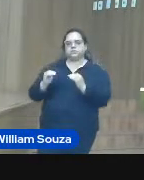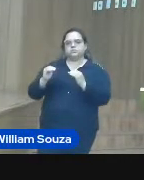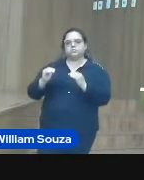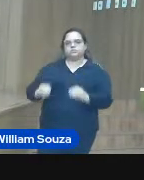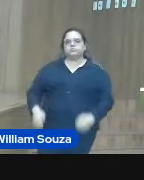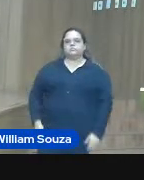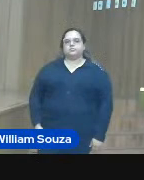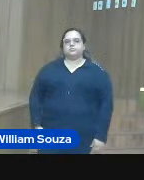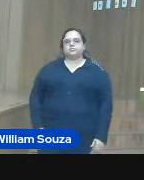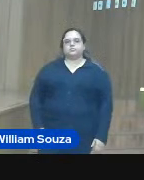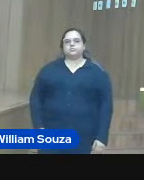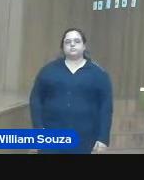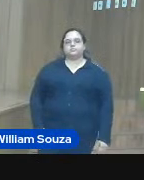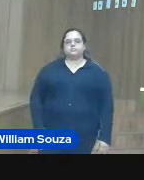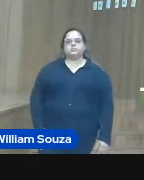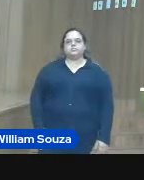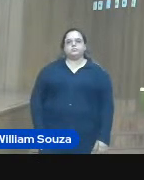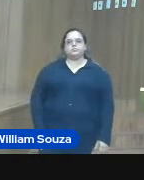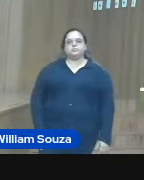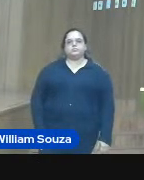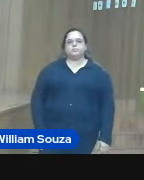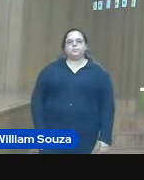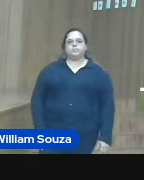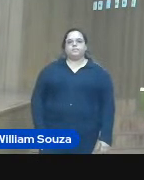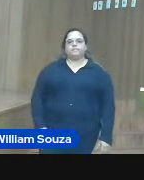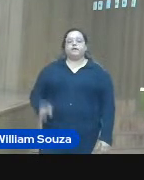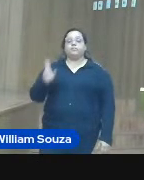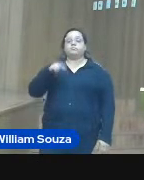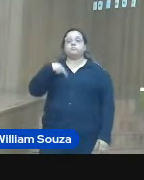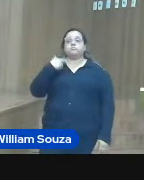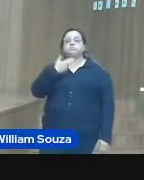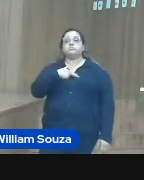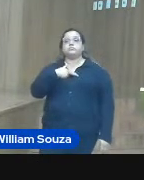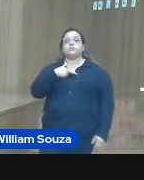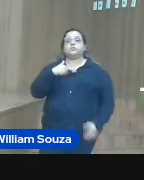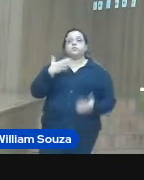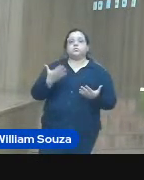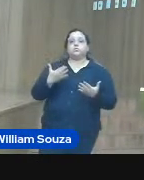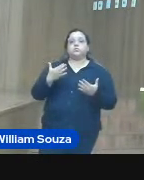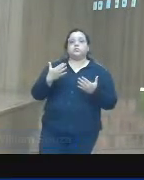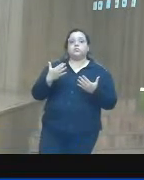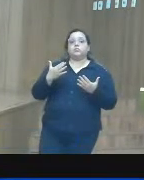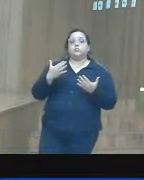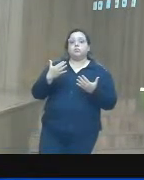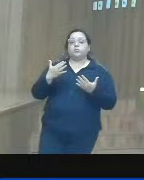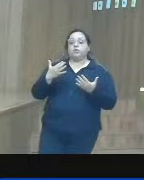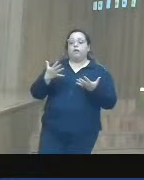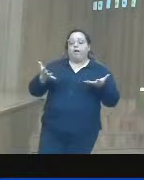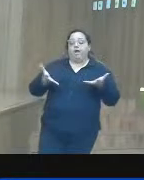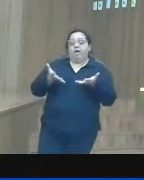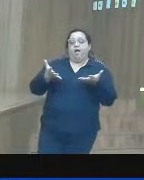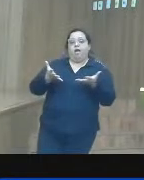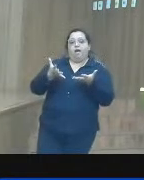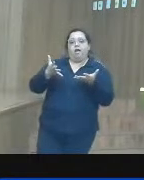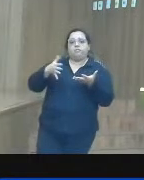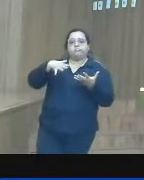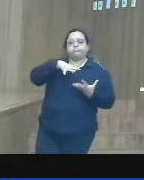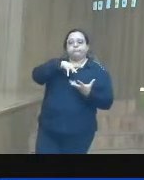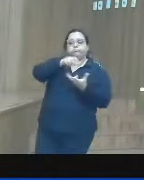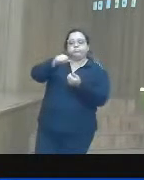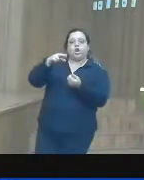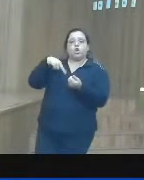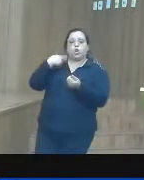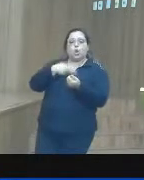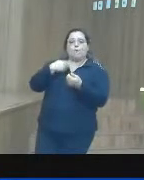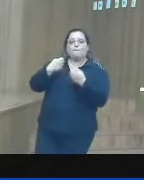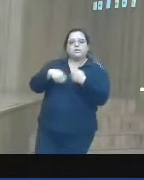A gente age sobre o mundo. Na vida da gente, a gente faz coisas para a vida.